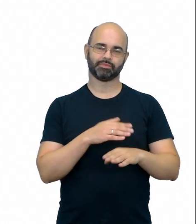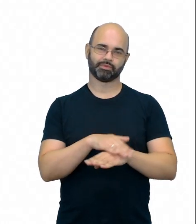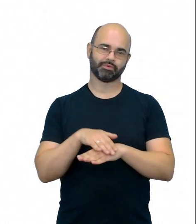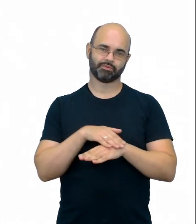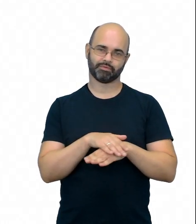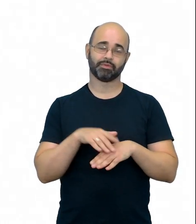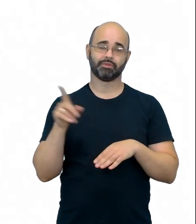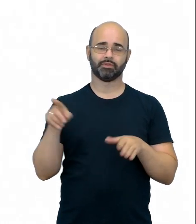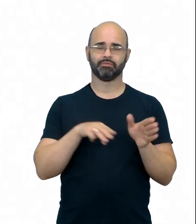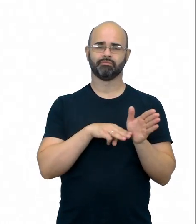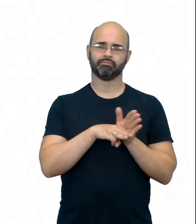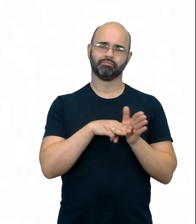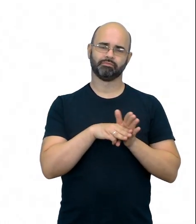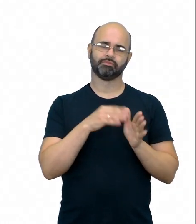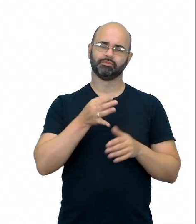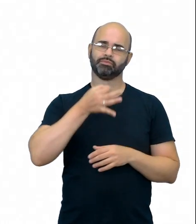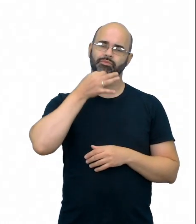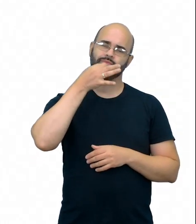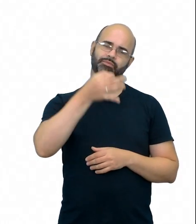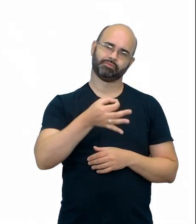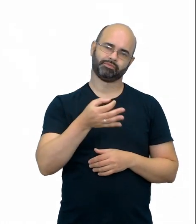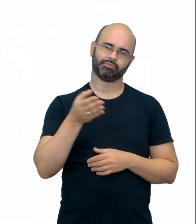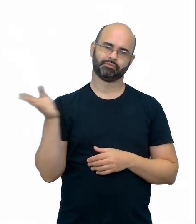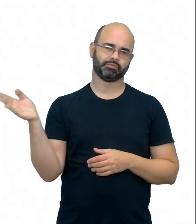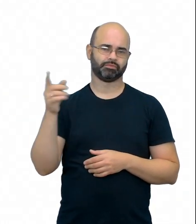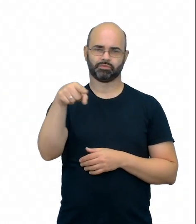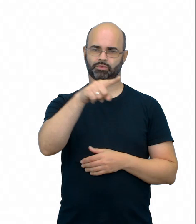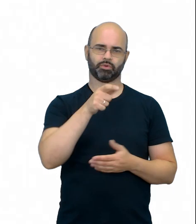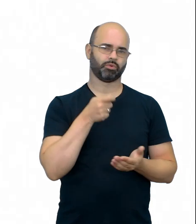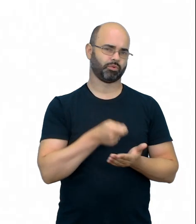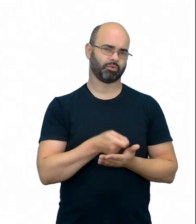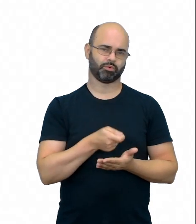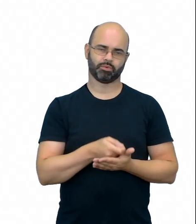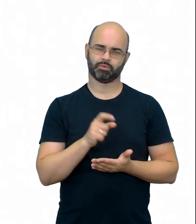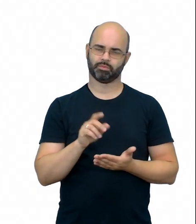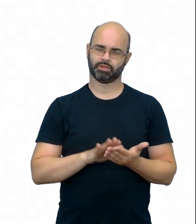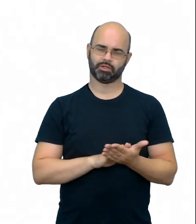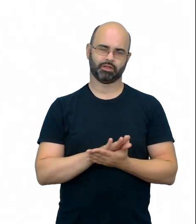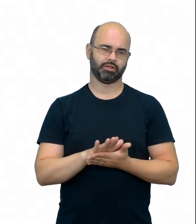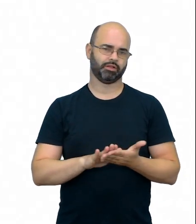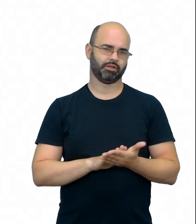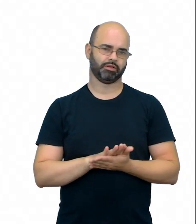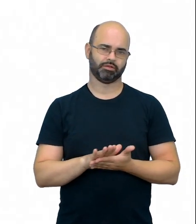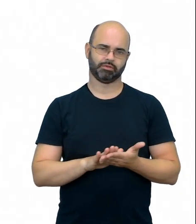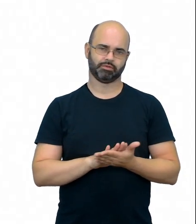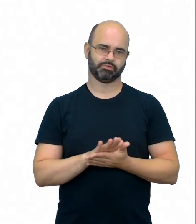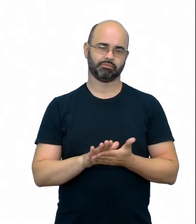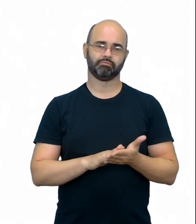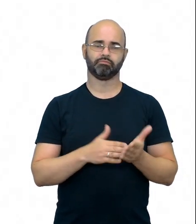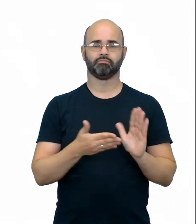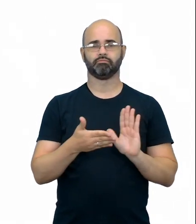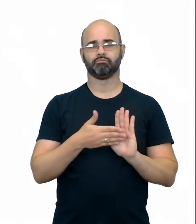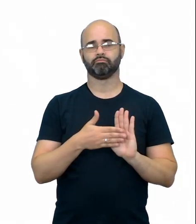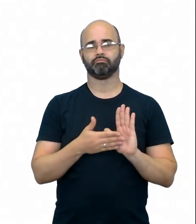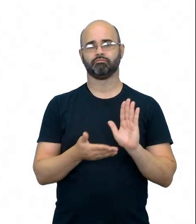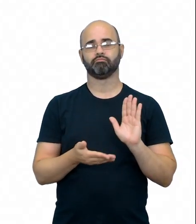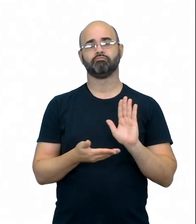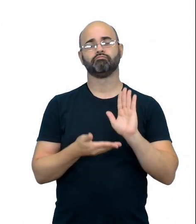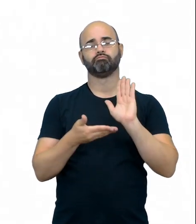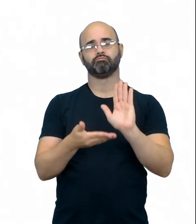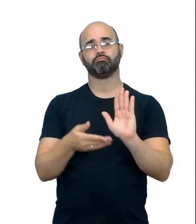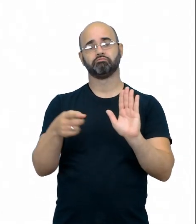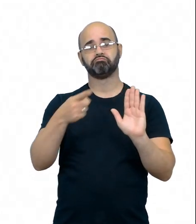de metodologia, tá? Não se sintam obrigados a seguir essa sugestão que damos a vocês. Se